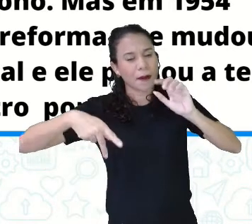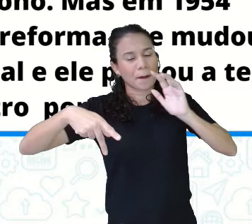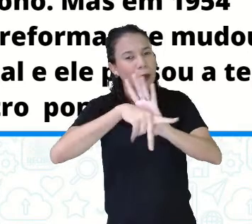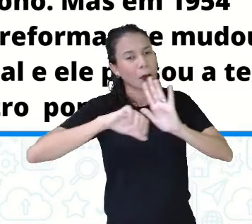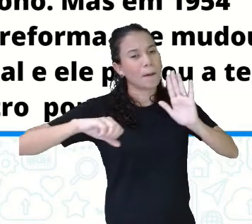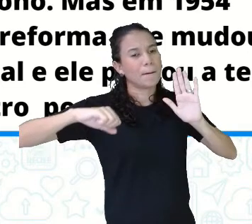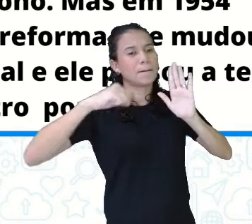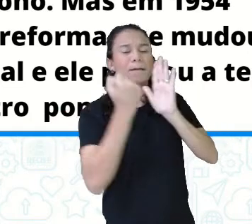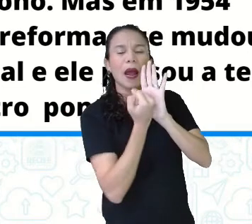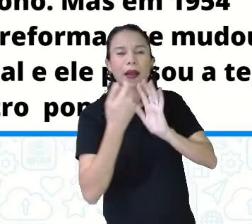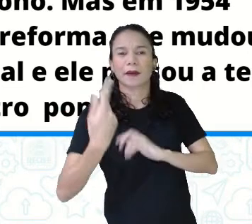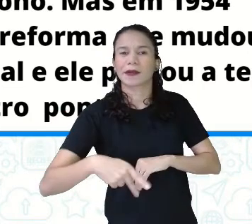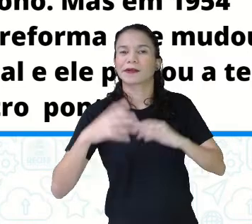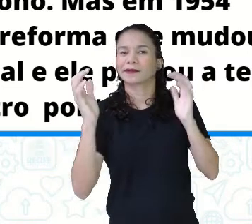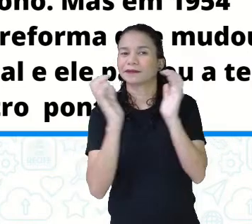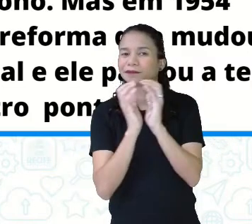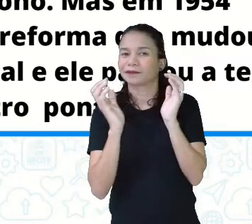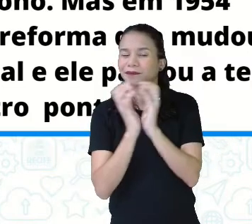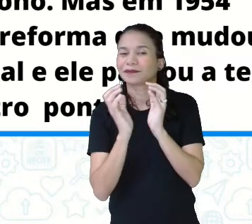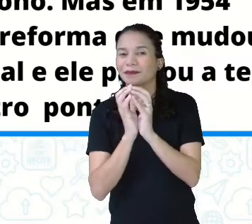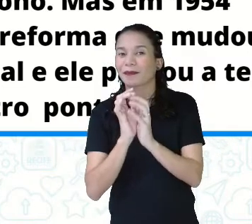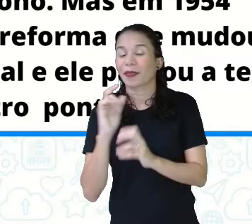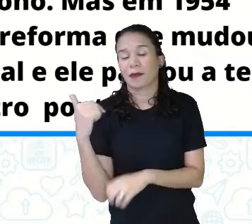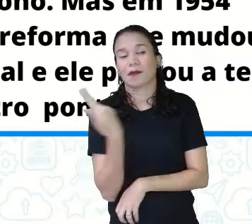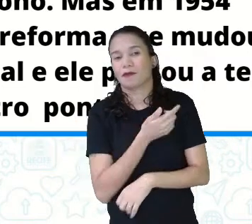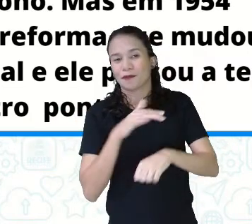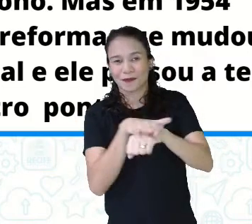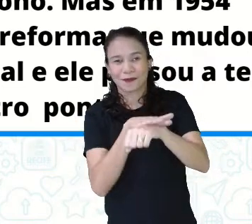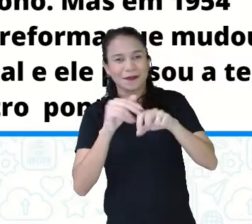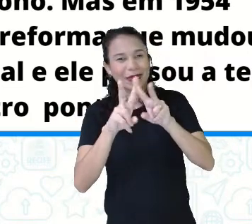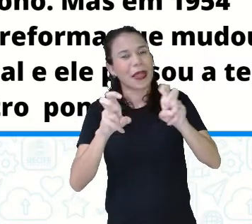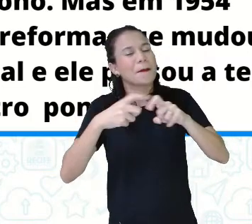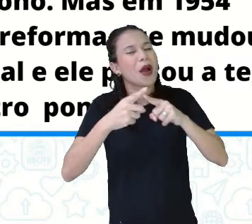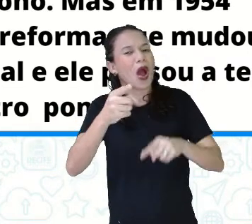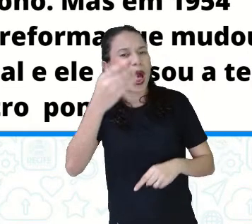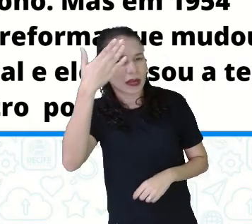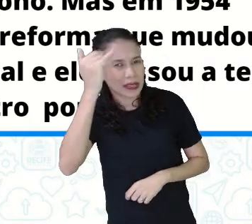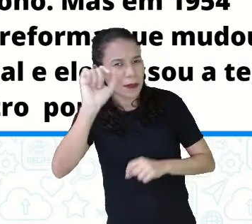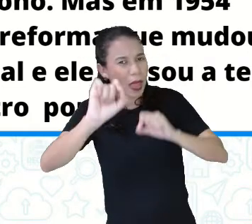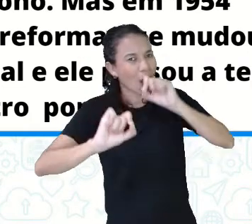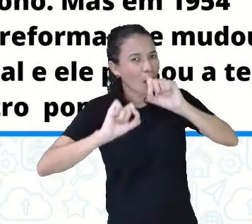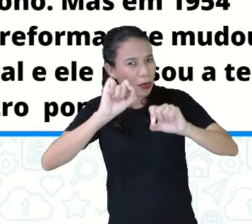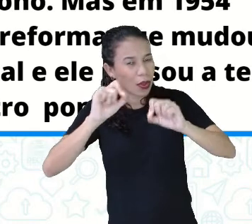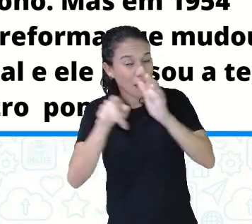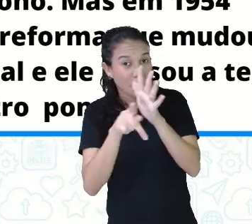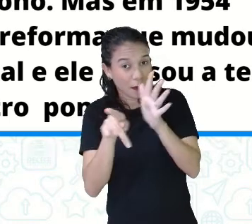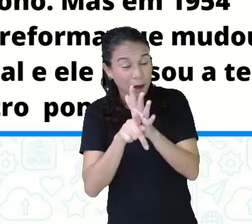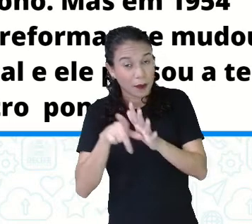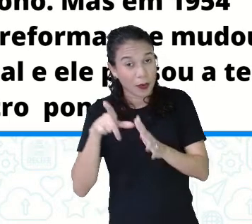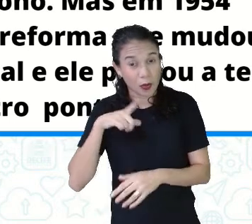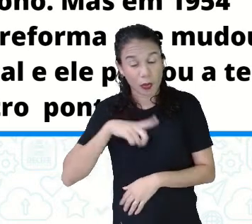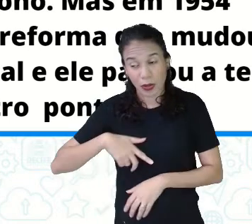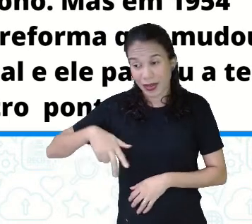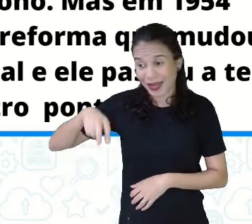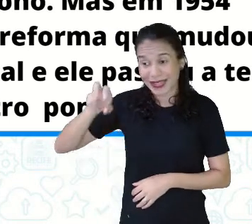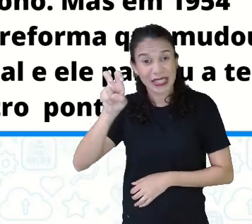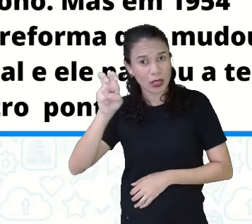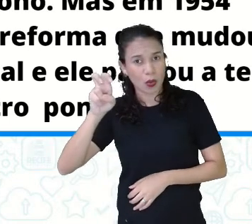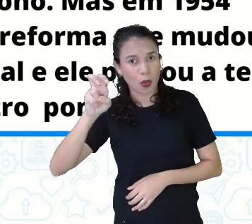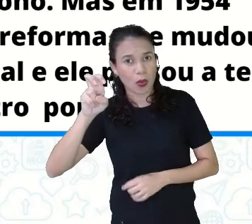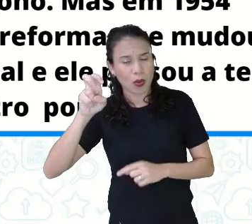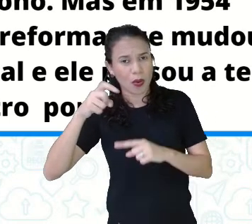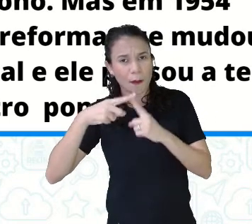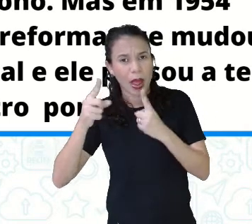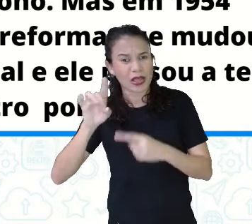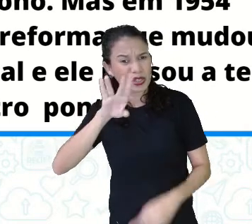patrimônio de Recife? Claro, e é sobre patrimônios que a gente vai falar. Mas você sabia que o Forte de 5 Pontas, na verdade, só